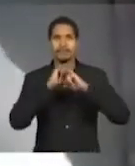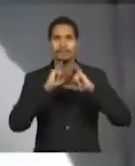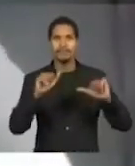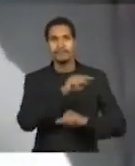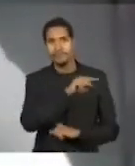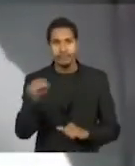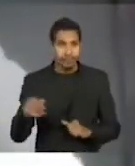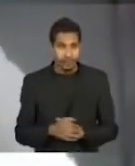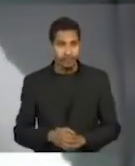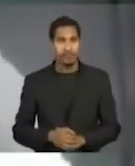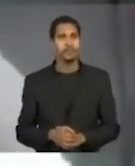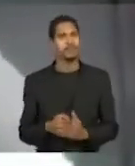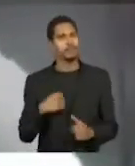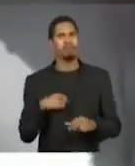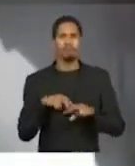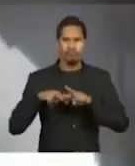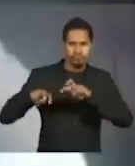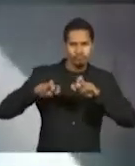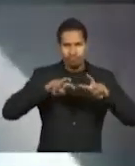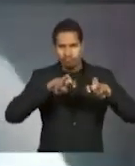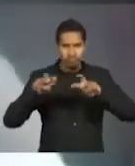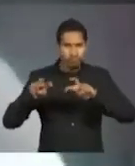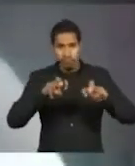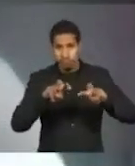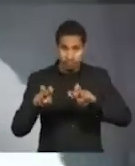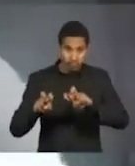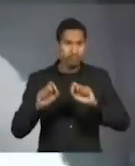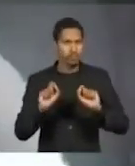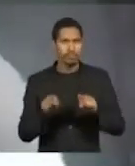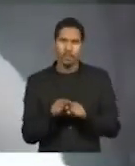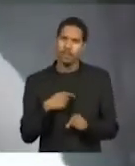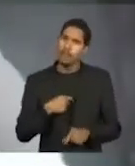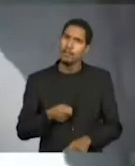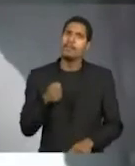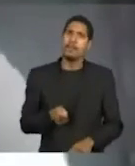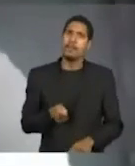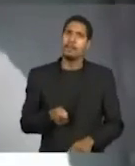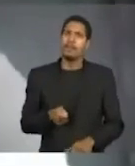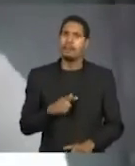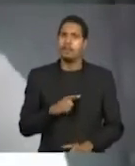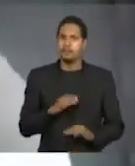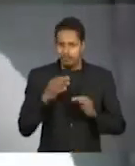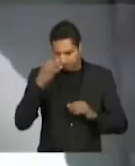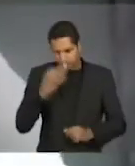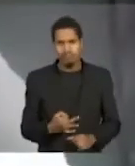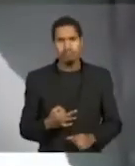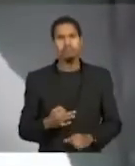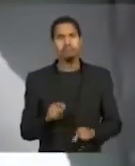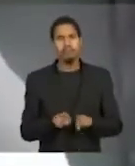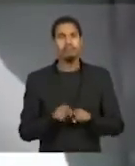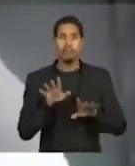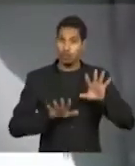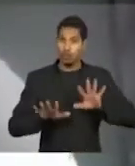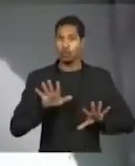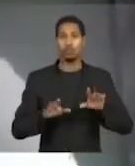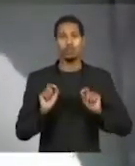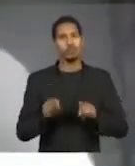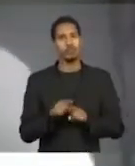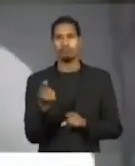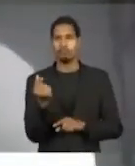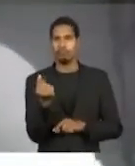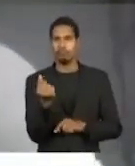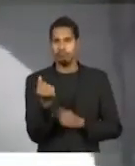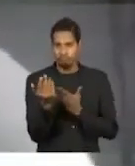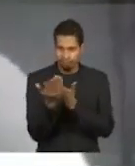maneira isenta, de maneira tranquila, mas de maneira firme, como eu sempre fiz, com cuidado com o dinheiro público, até